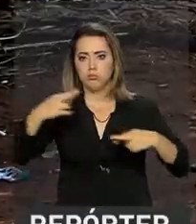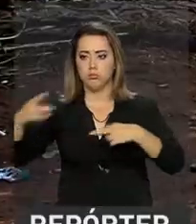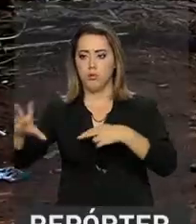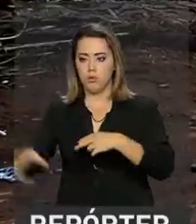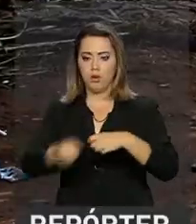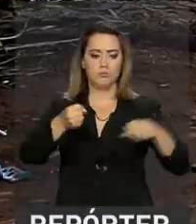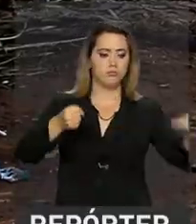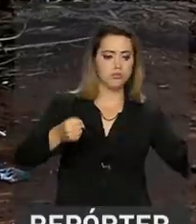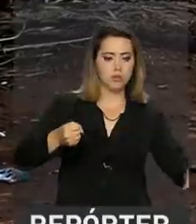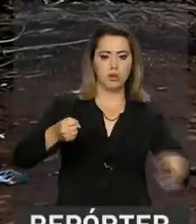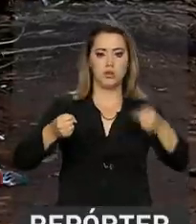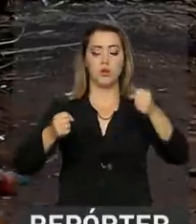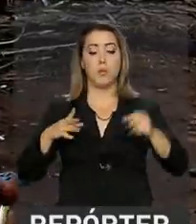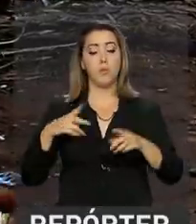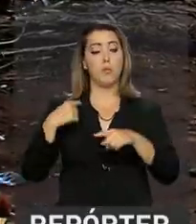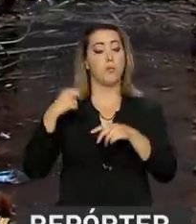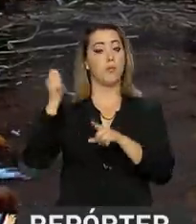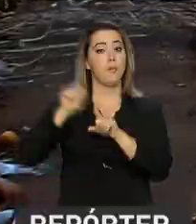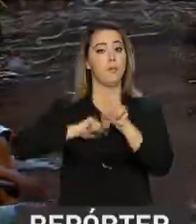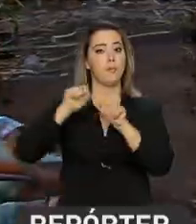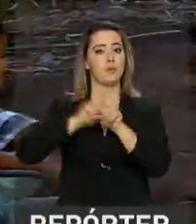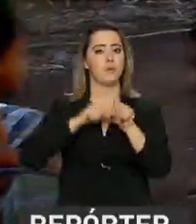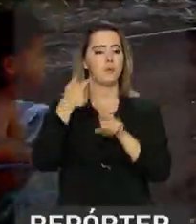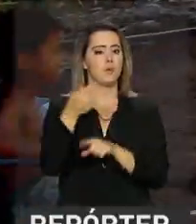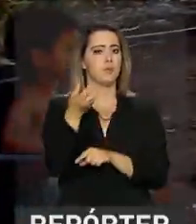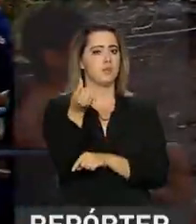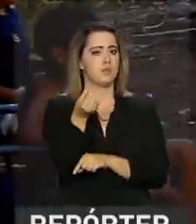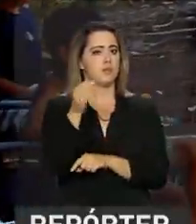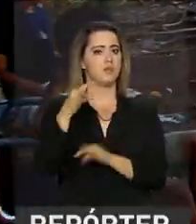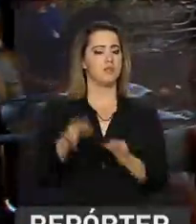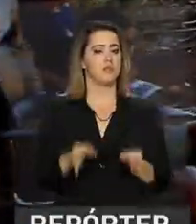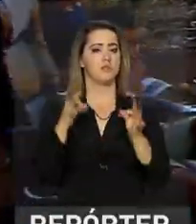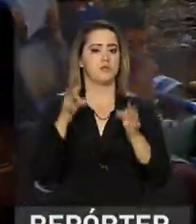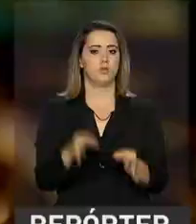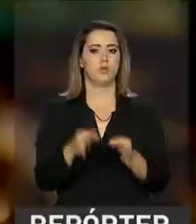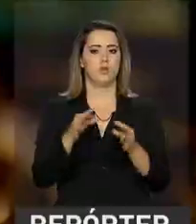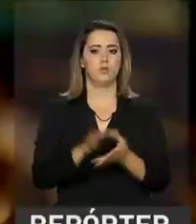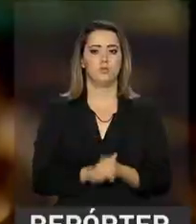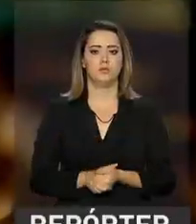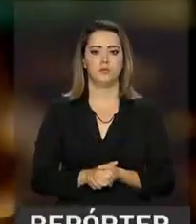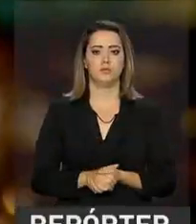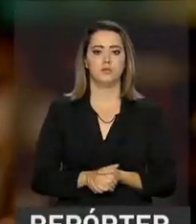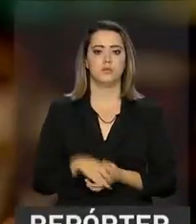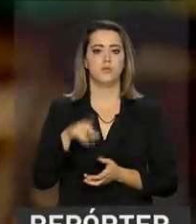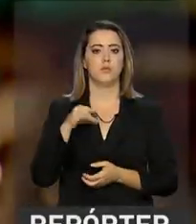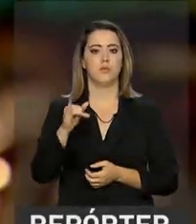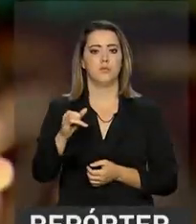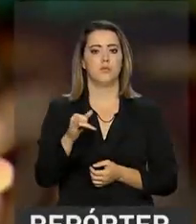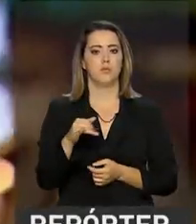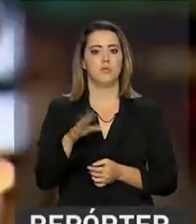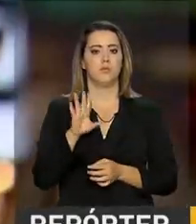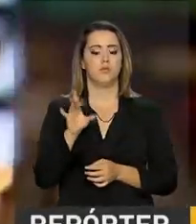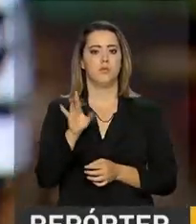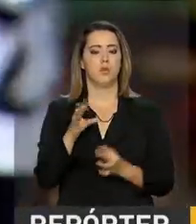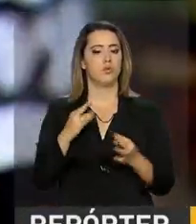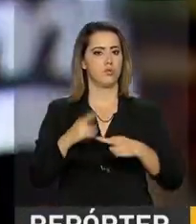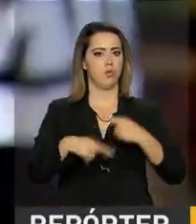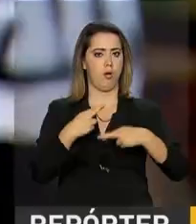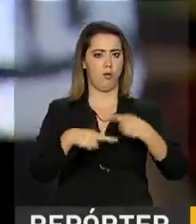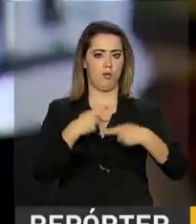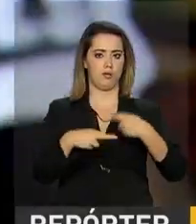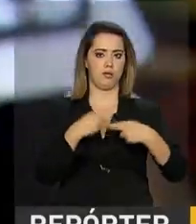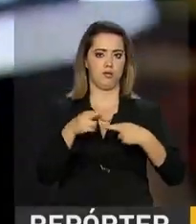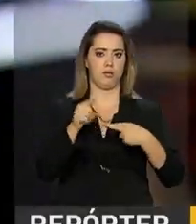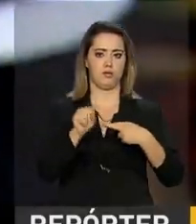por mês o grupo recolhe 76 toneladas de materiais por dia só o material